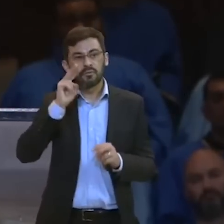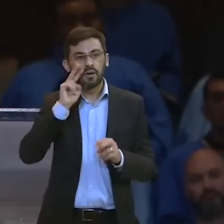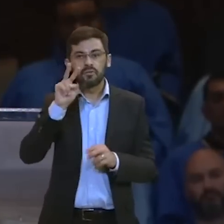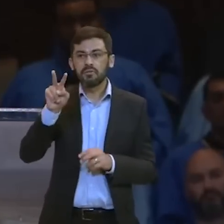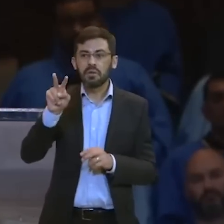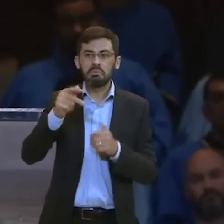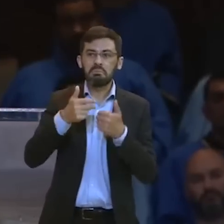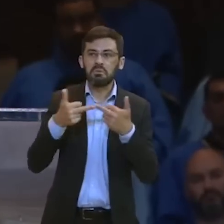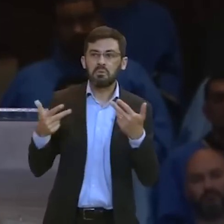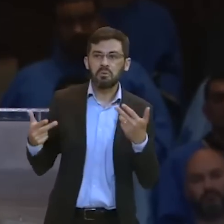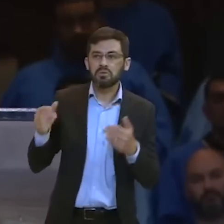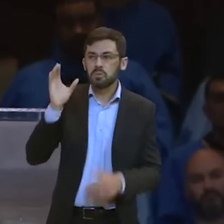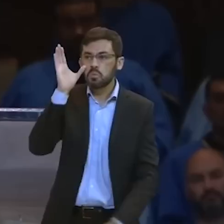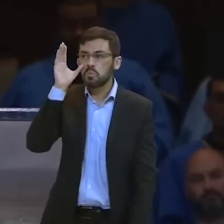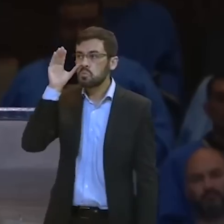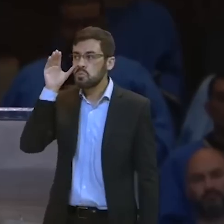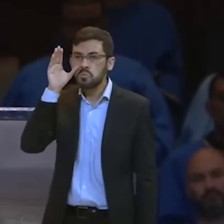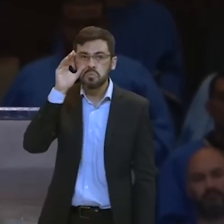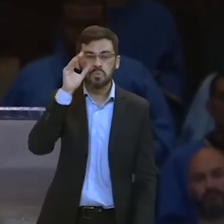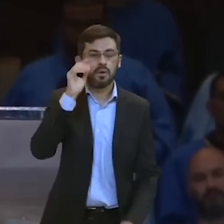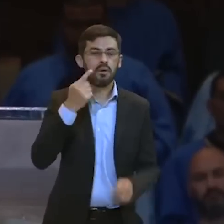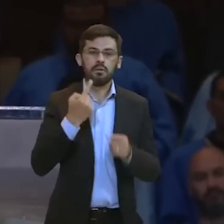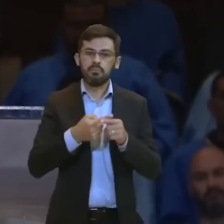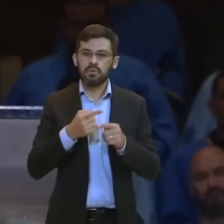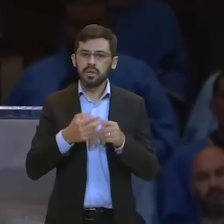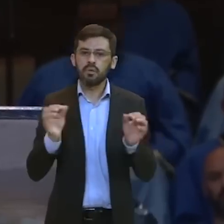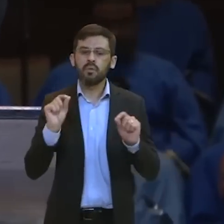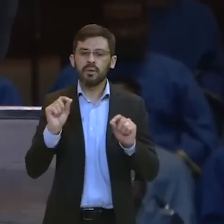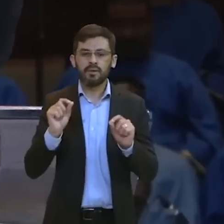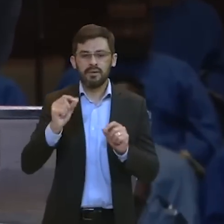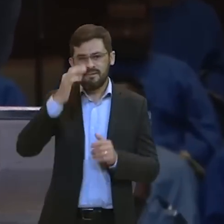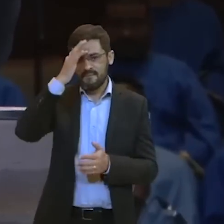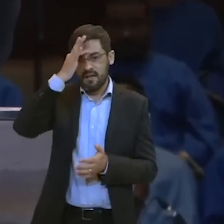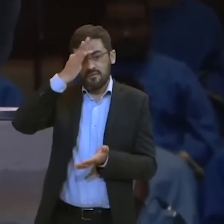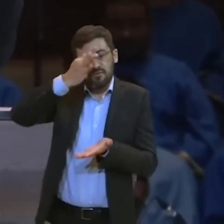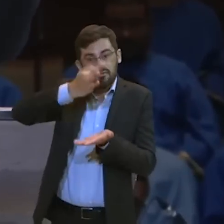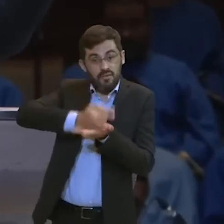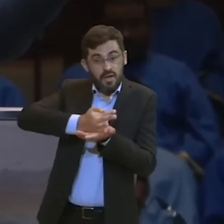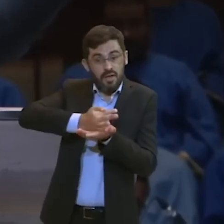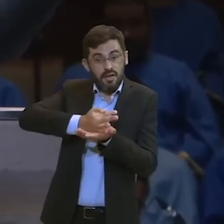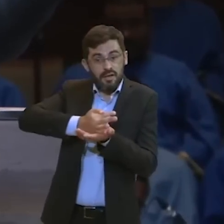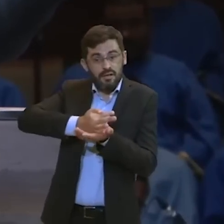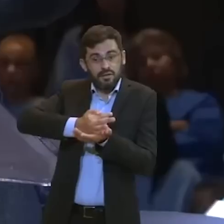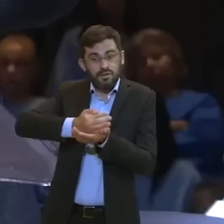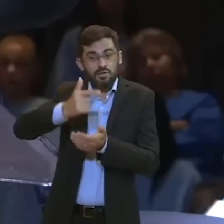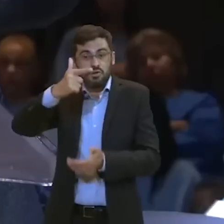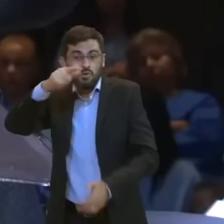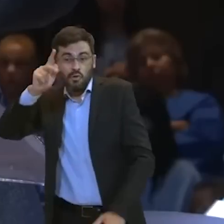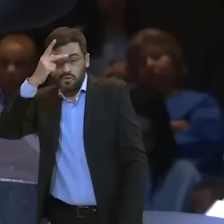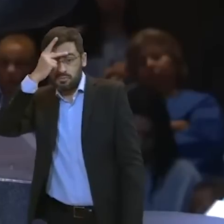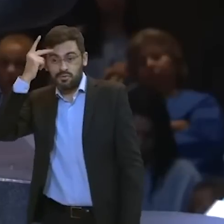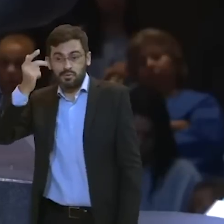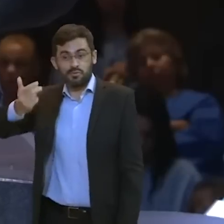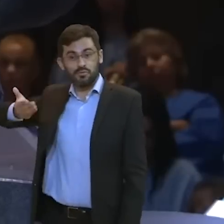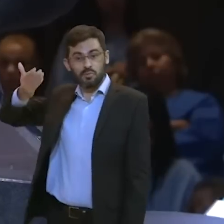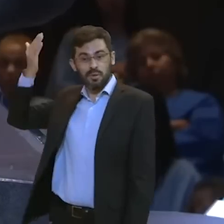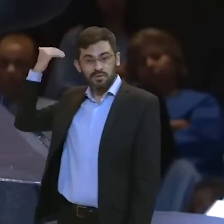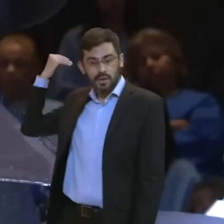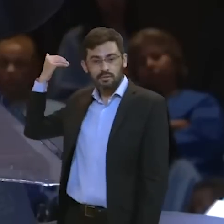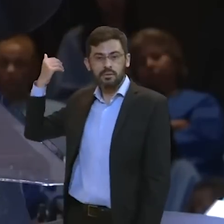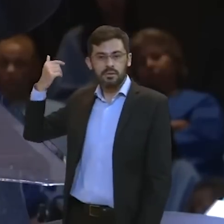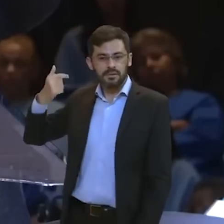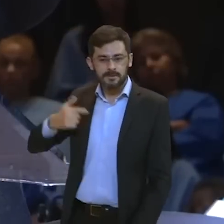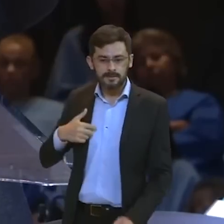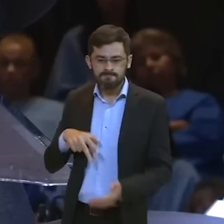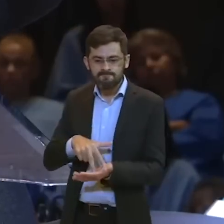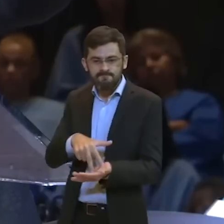coisa. Porque na verdade foi a fé de algumas pessoas do passado que fizeram com que